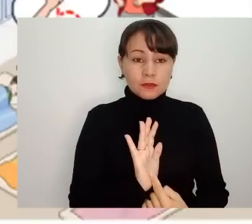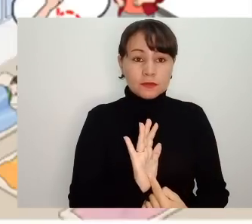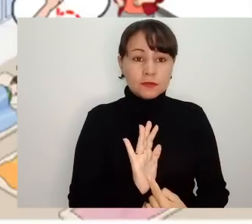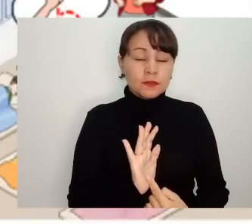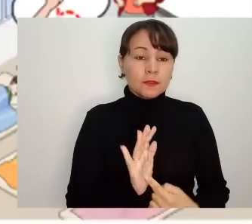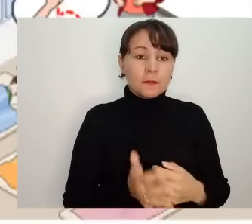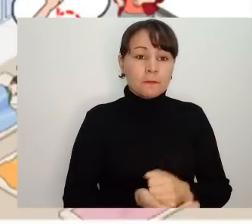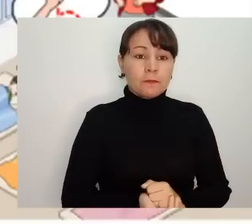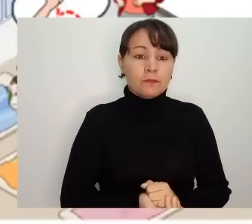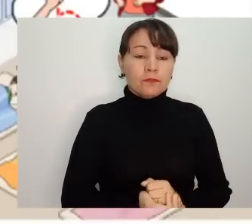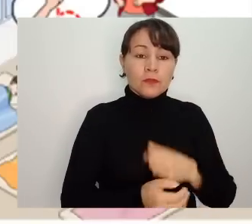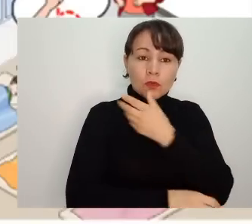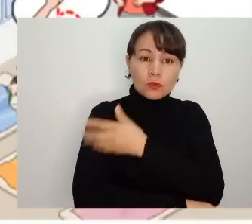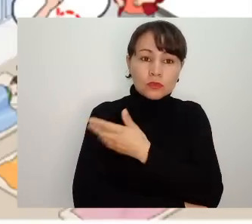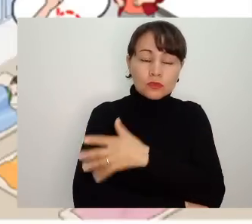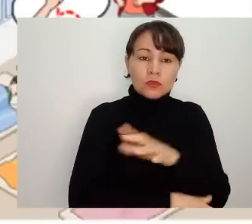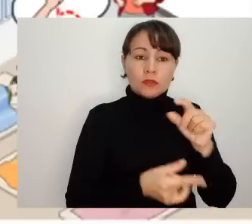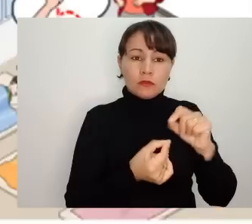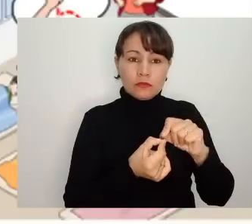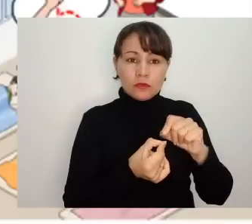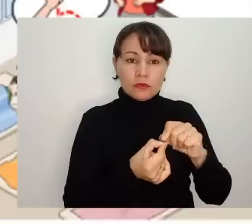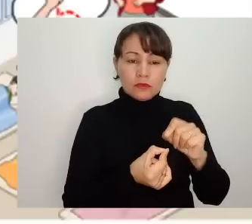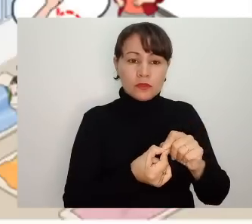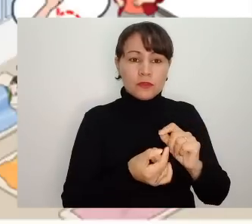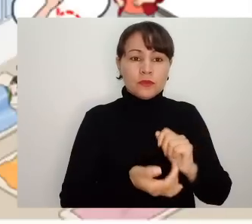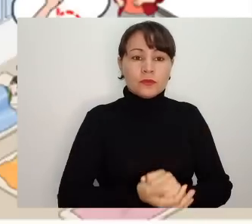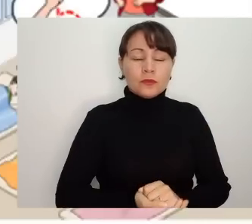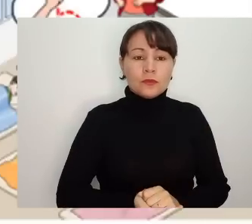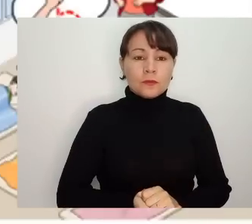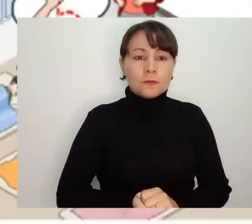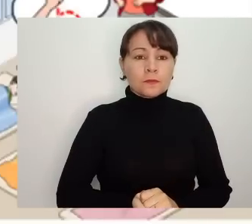exatamente um estudo que foi feito